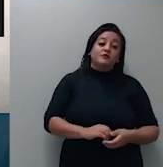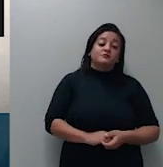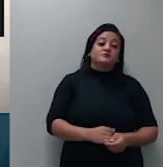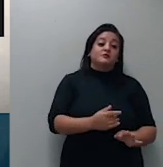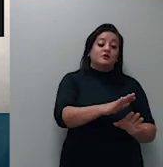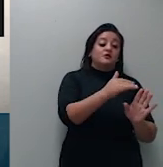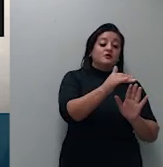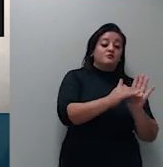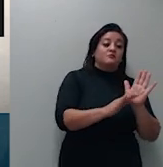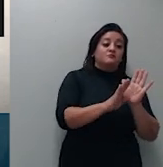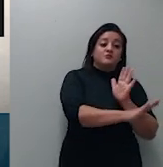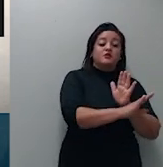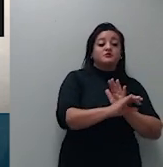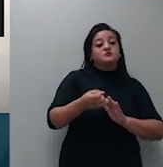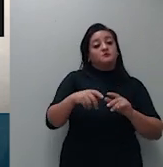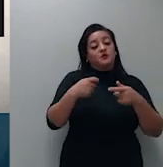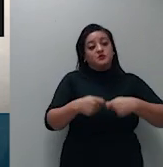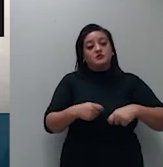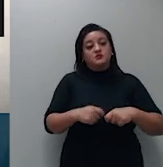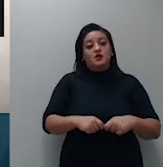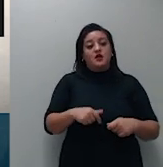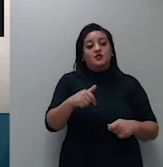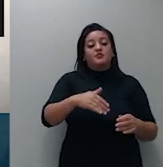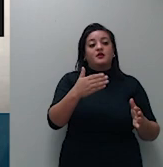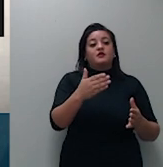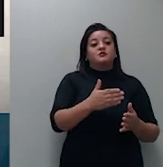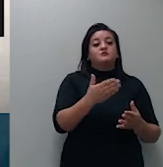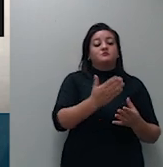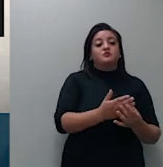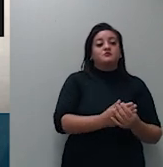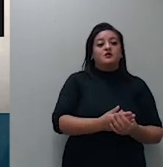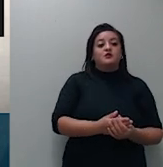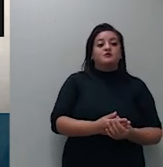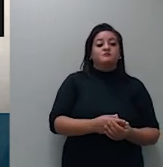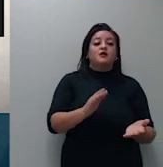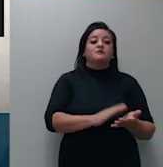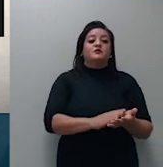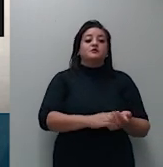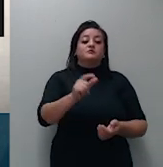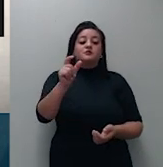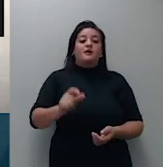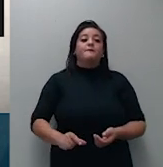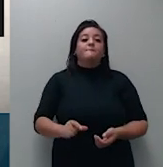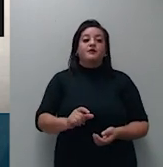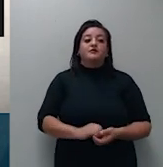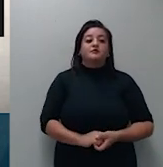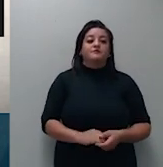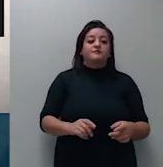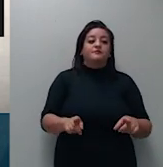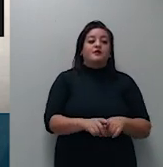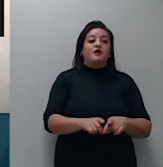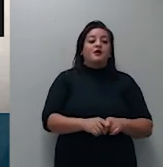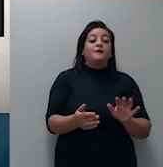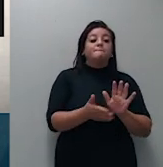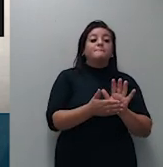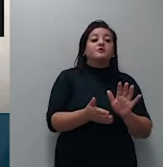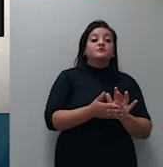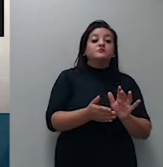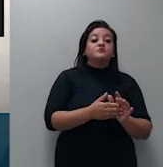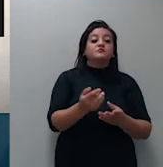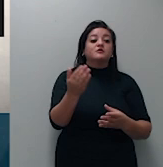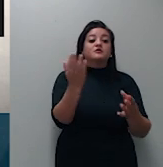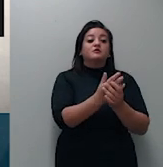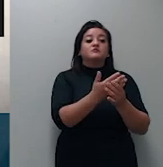possibilidade de retirada de pauta se for o caso do presente feito para que seja intimada a parte embargada para impugnação